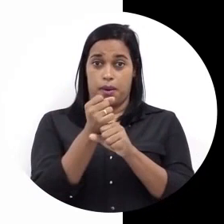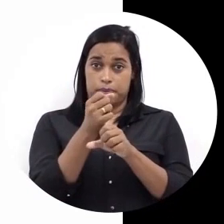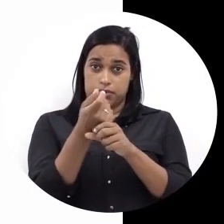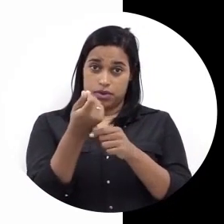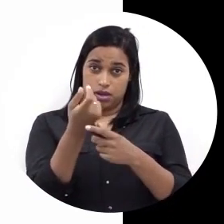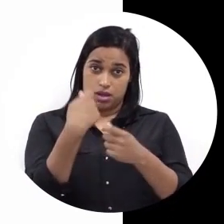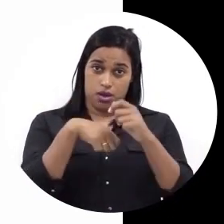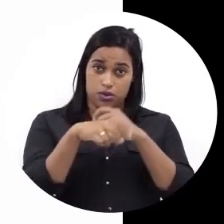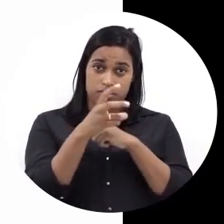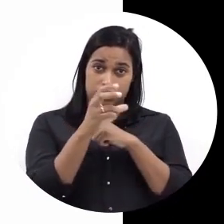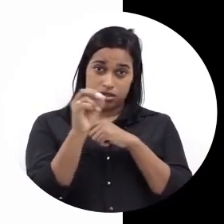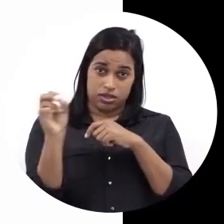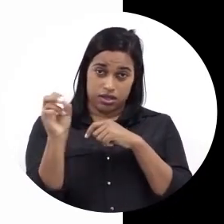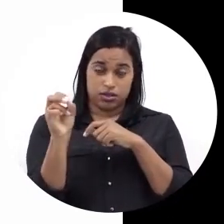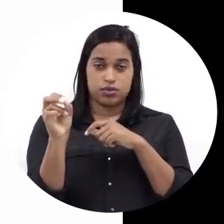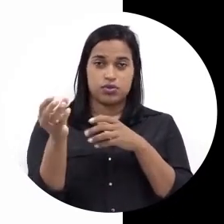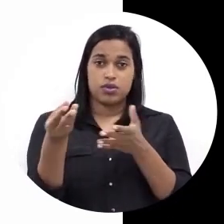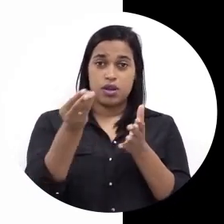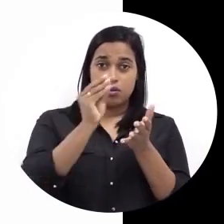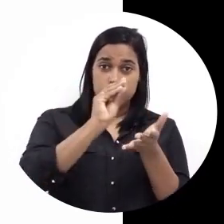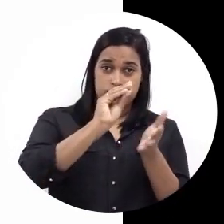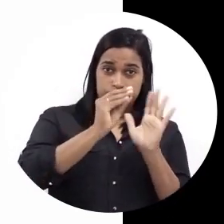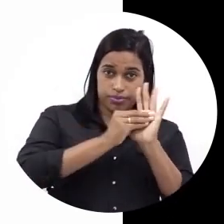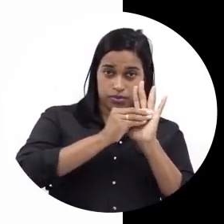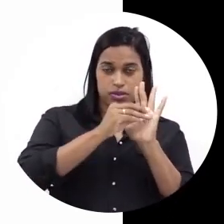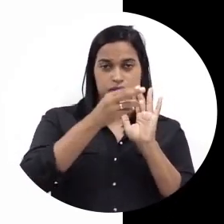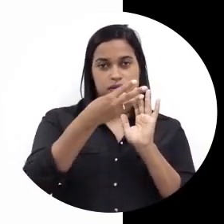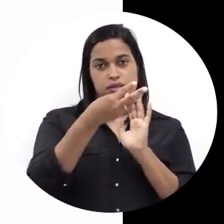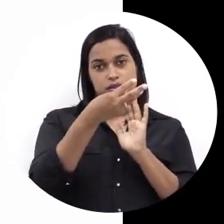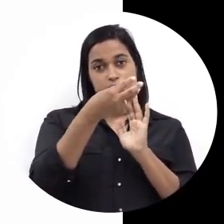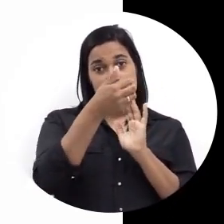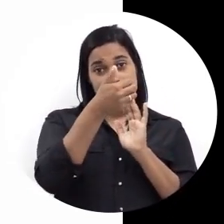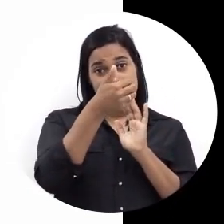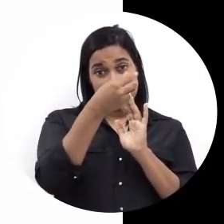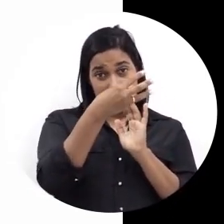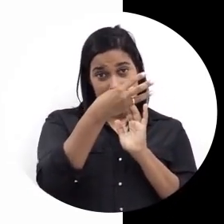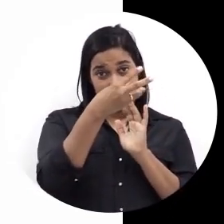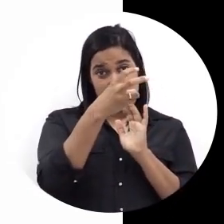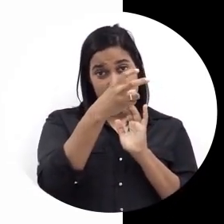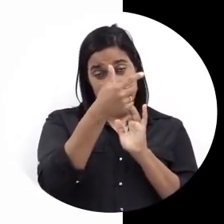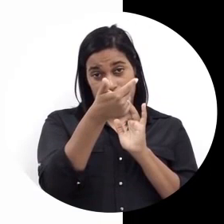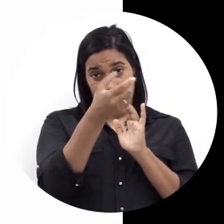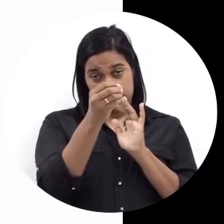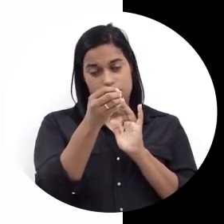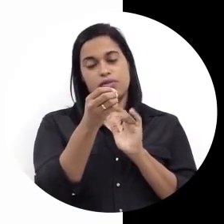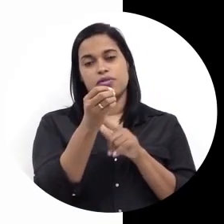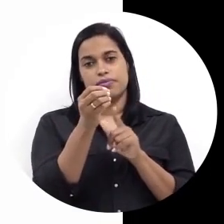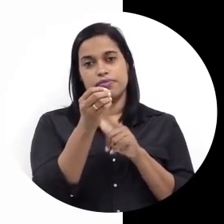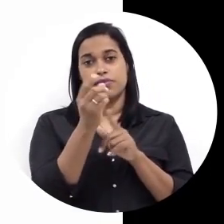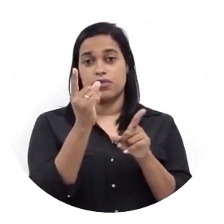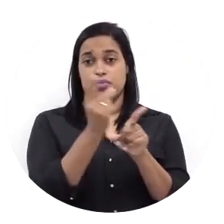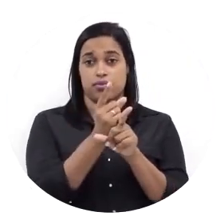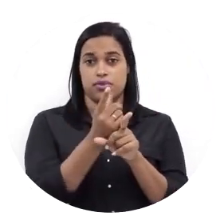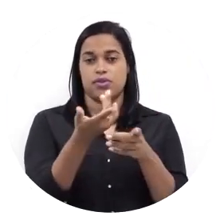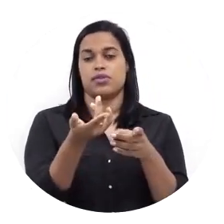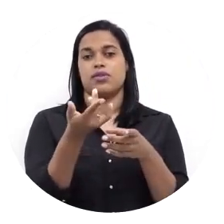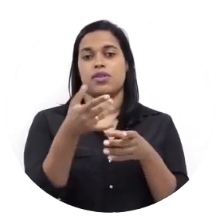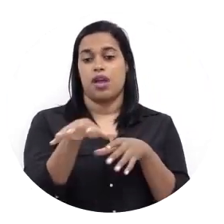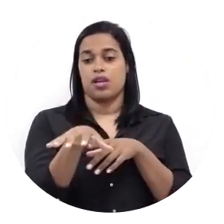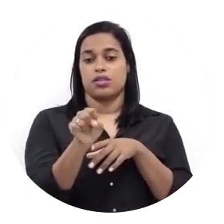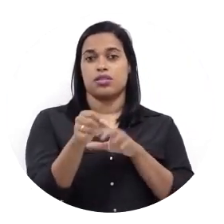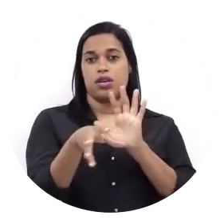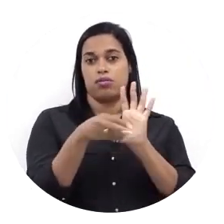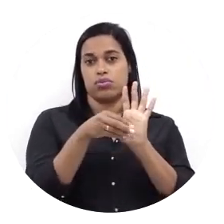de R$ 500 acrescido de R$ 320, que é o juro que nós acabamos de encontrar. Logo, o valor de resgate,